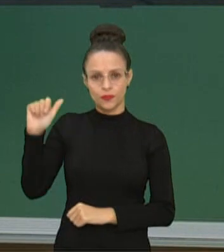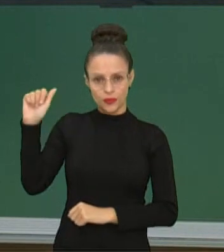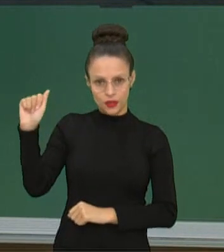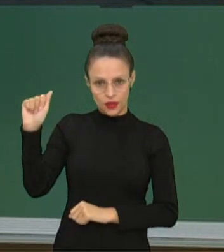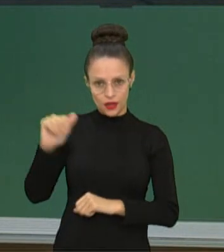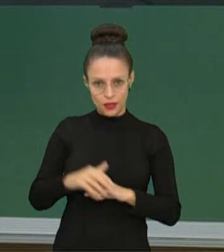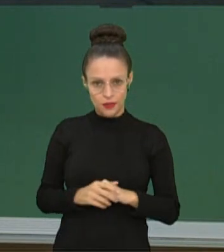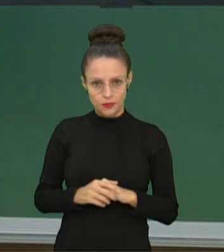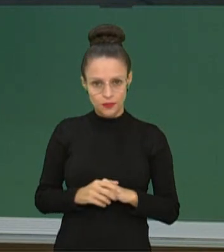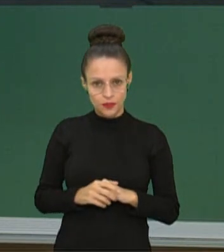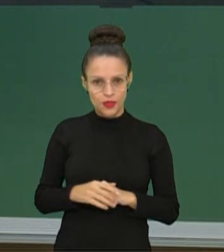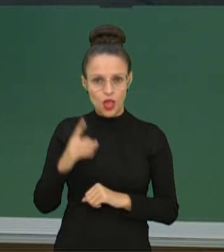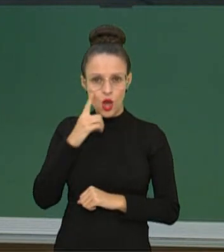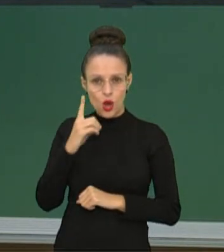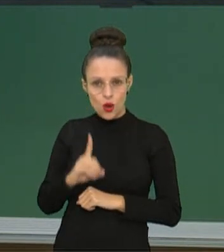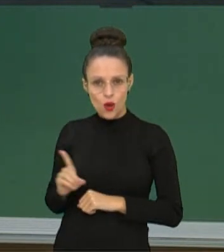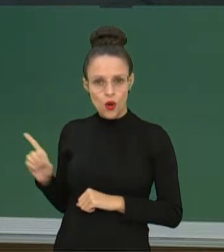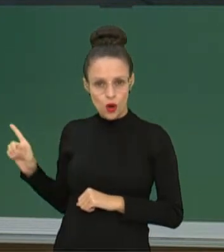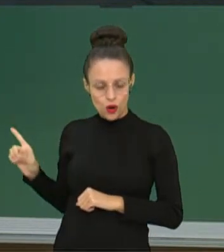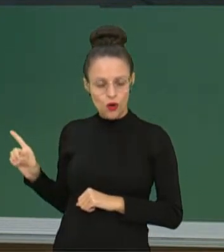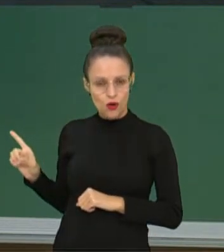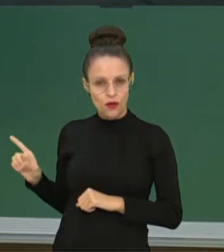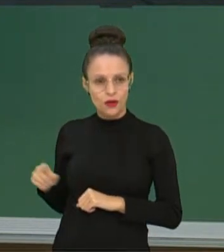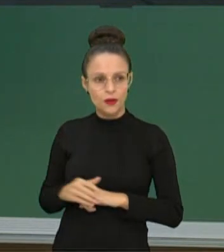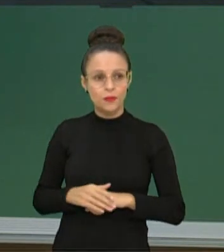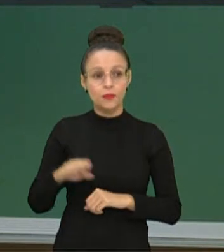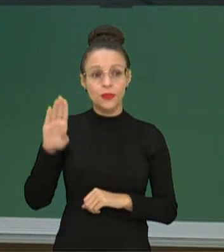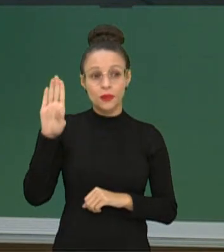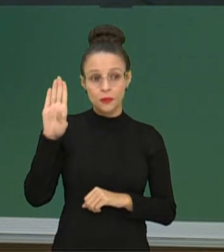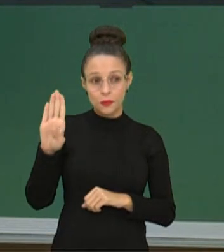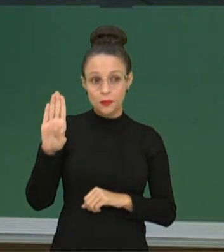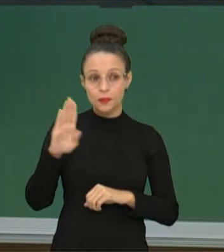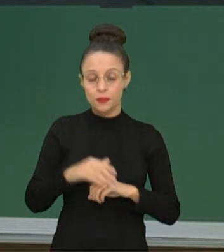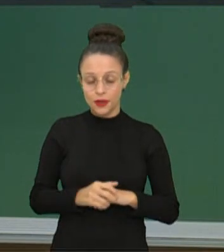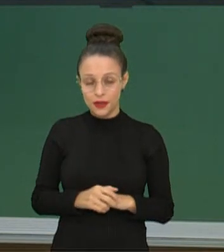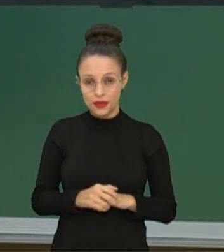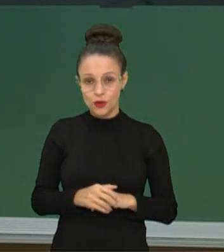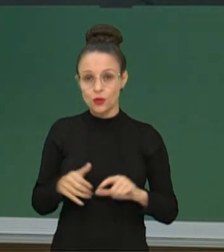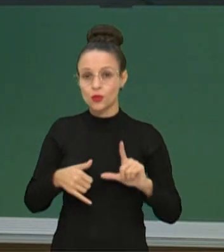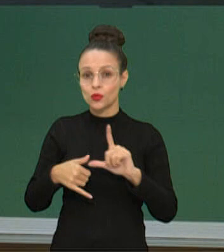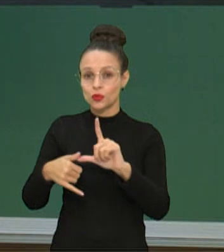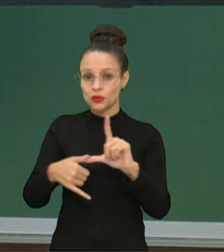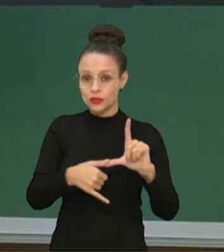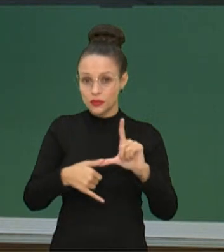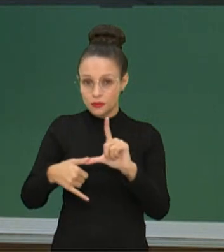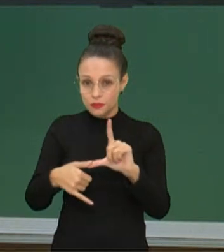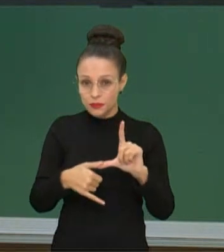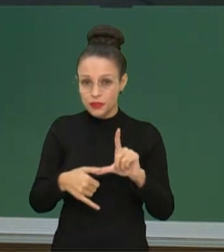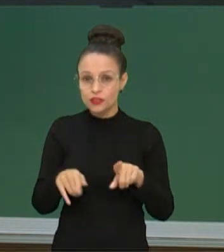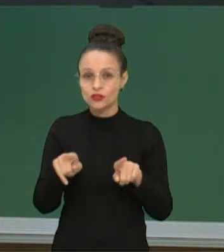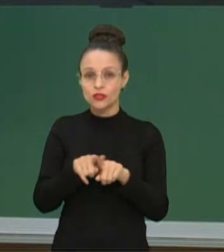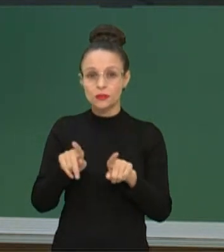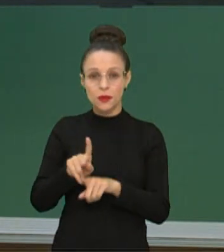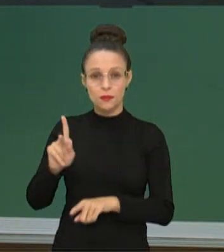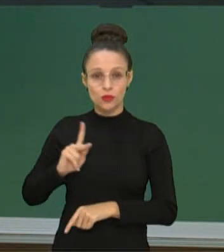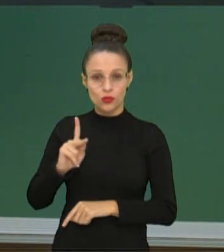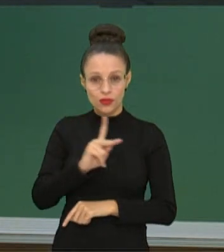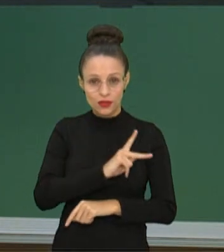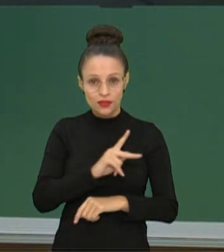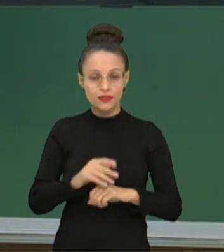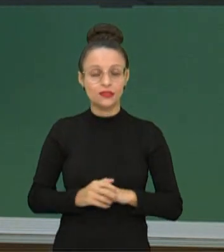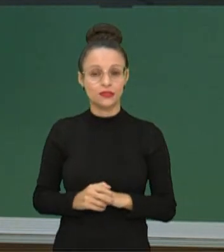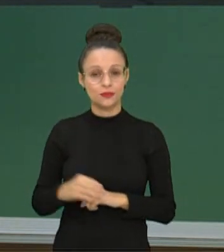os carboidratos e os lipídios. A alternativa B, os lipídios e as proteínas. A